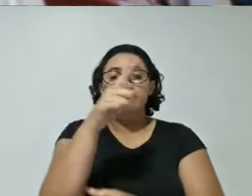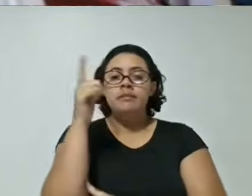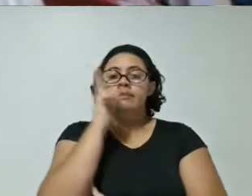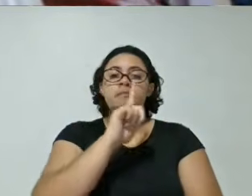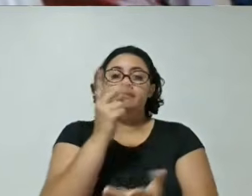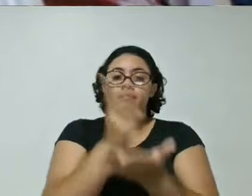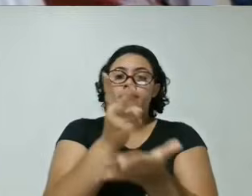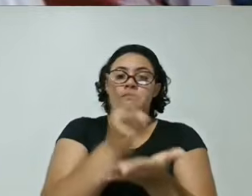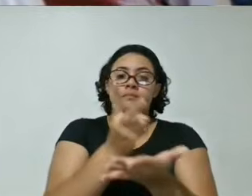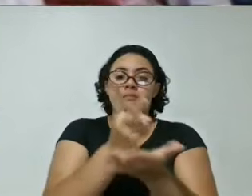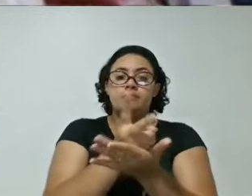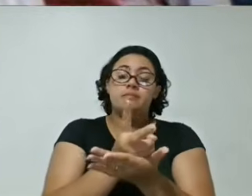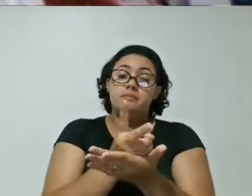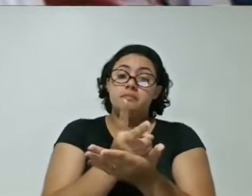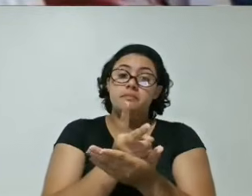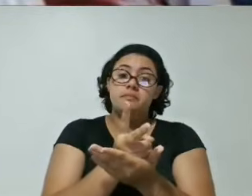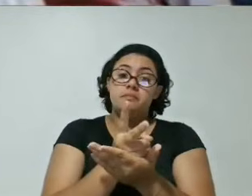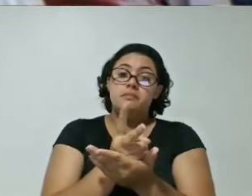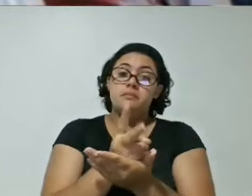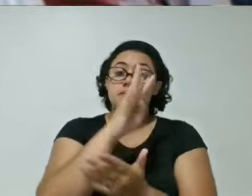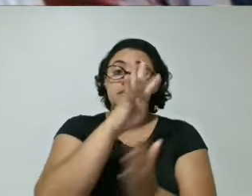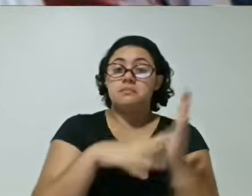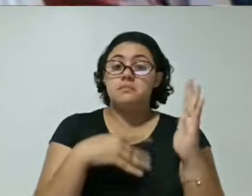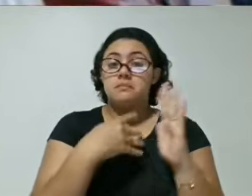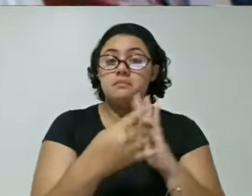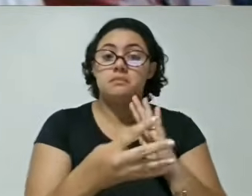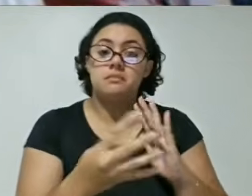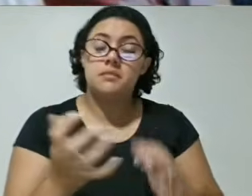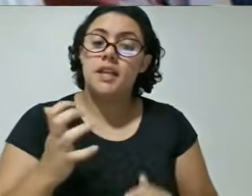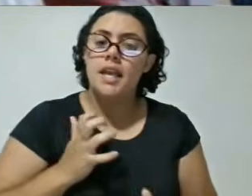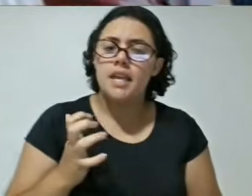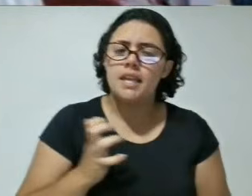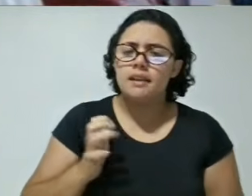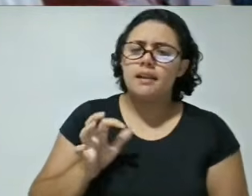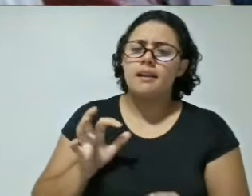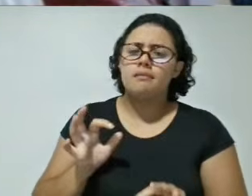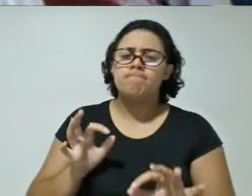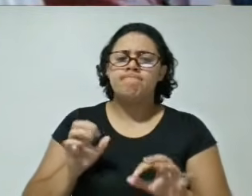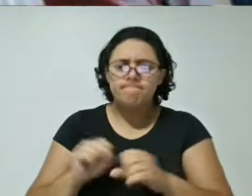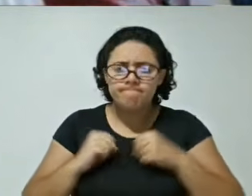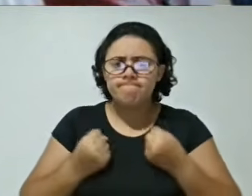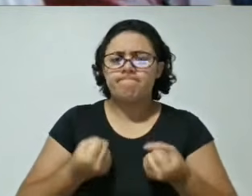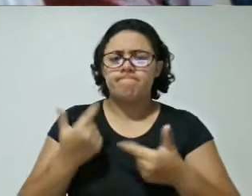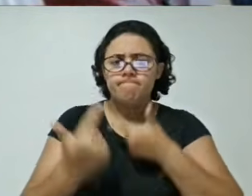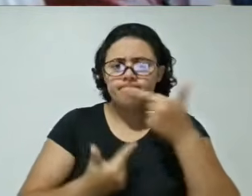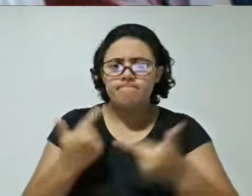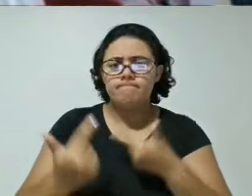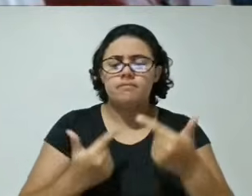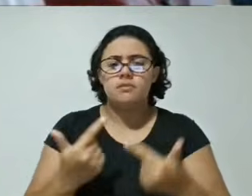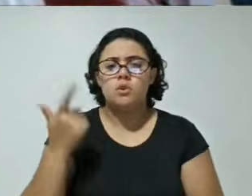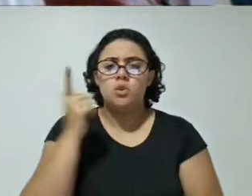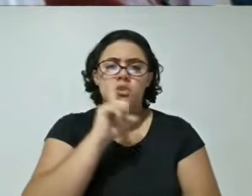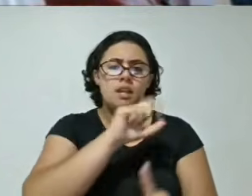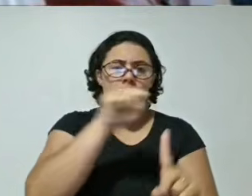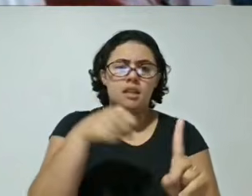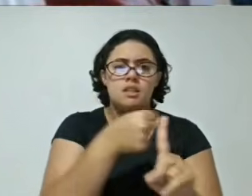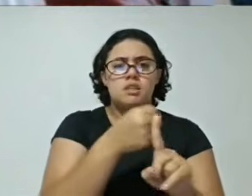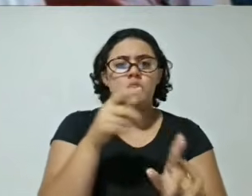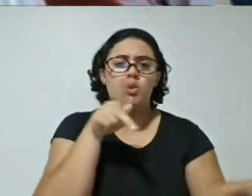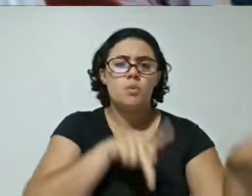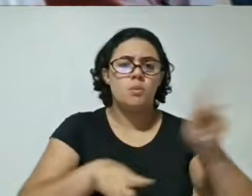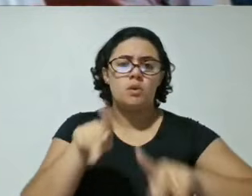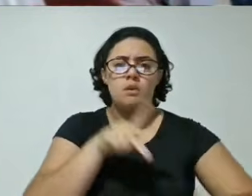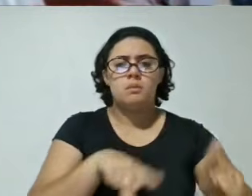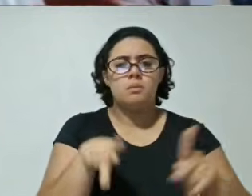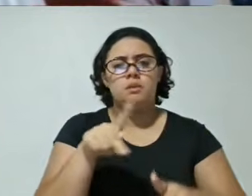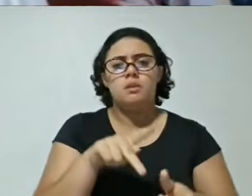permanecer ainda assim com uma programação tão rica, tão ativa, que conseguia atingir um público de forma